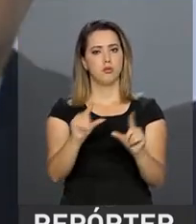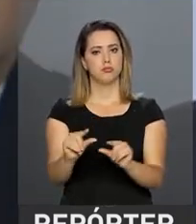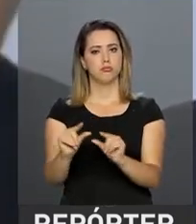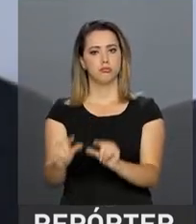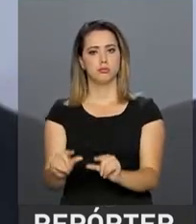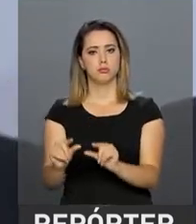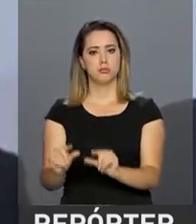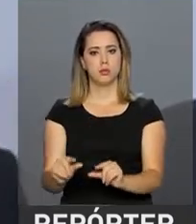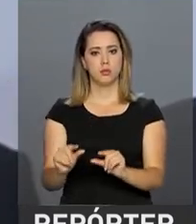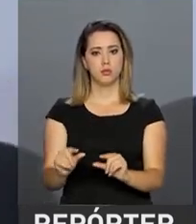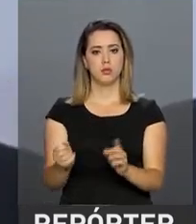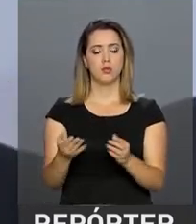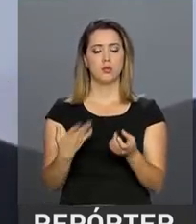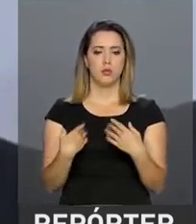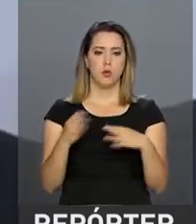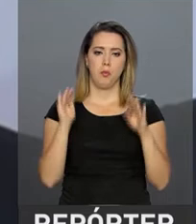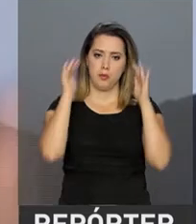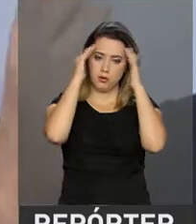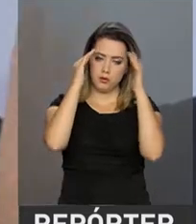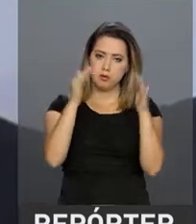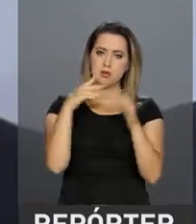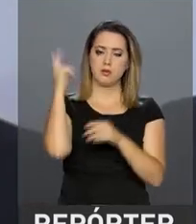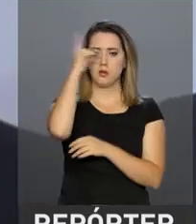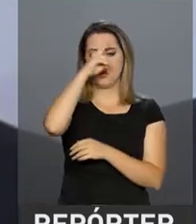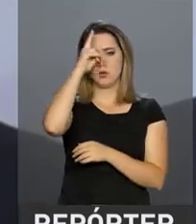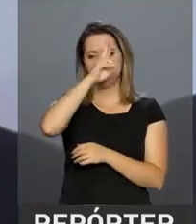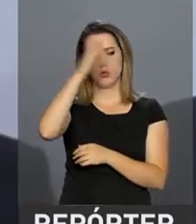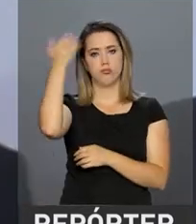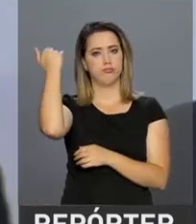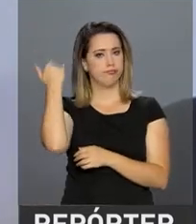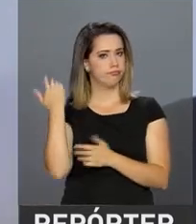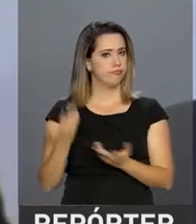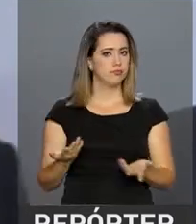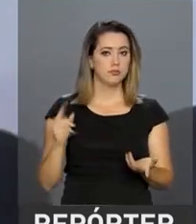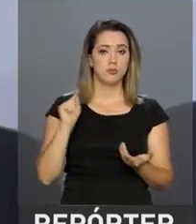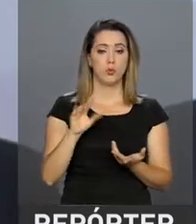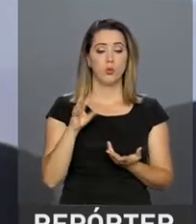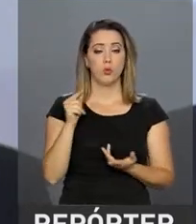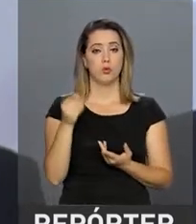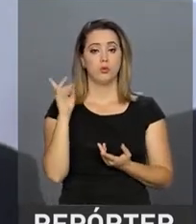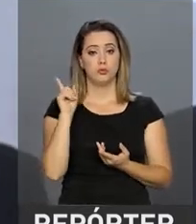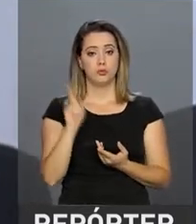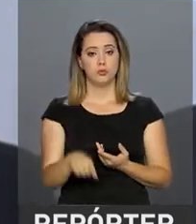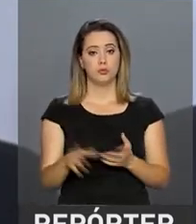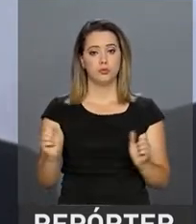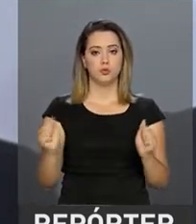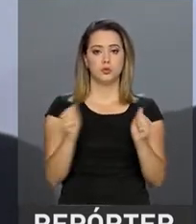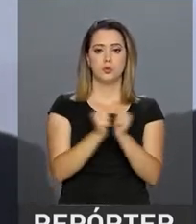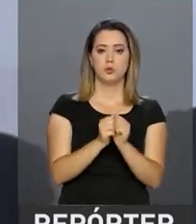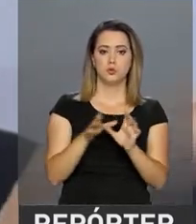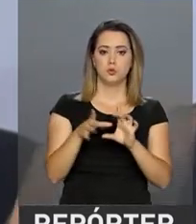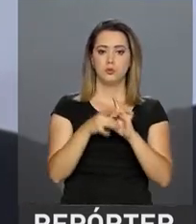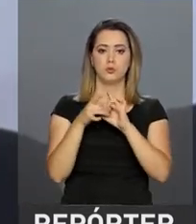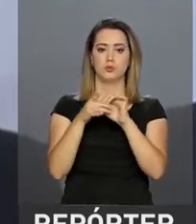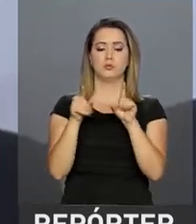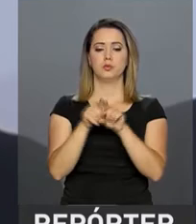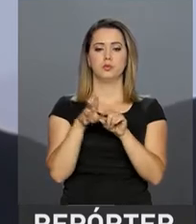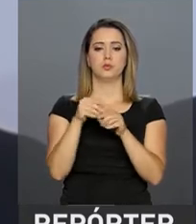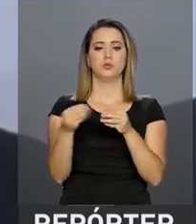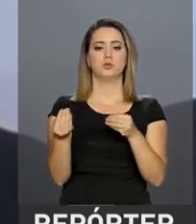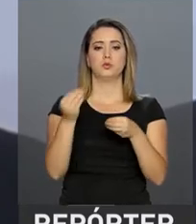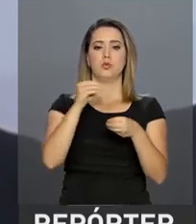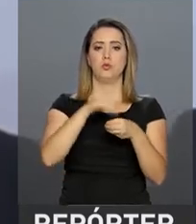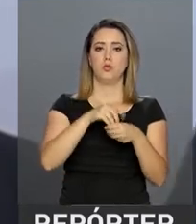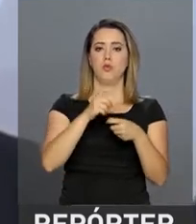bastante baixo dentro dos padrões históricos brasileiros. Tudo isso é algo que se soma a todo esse processo